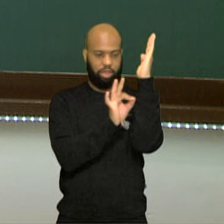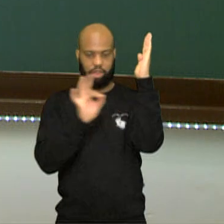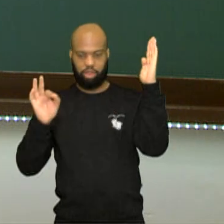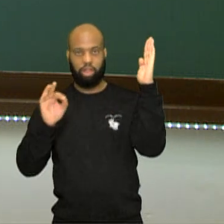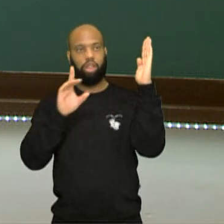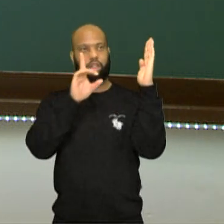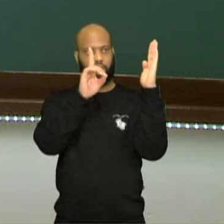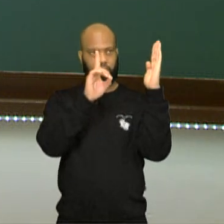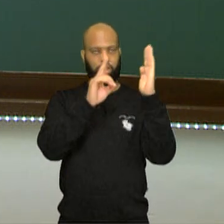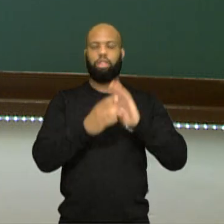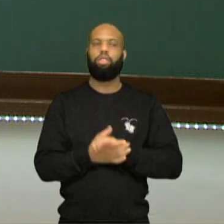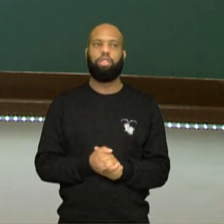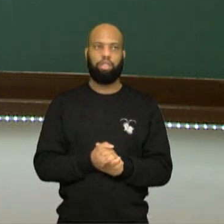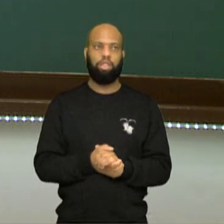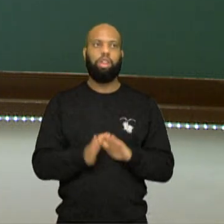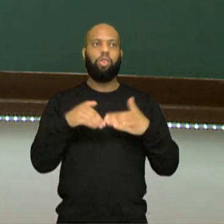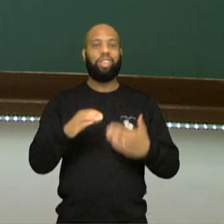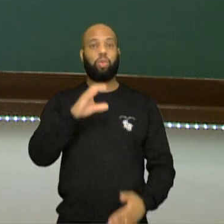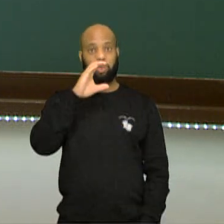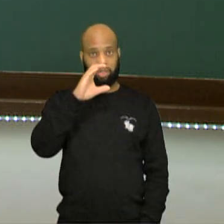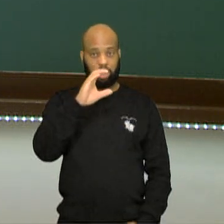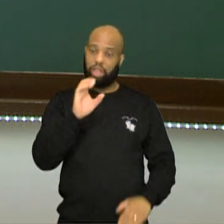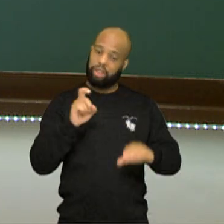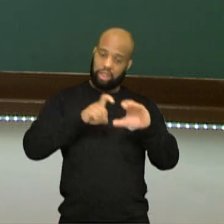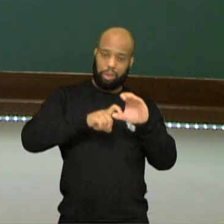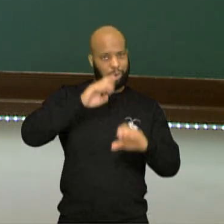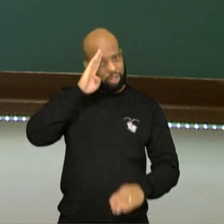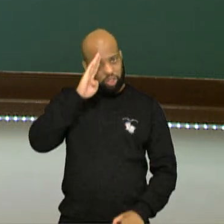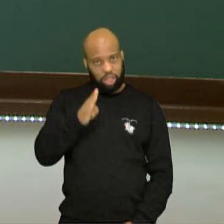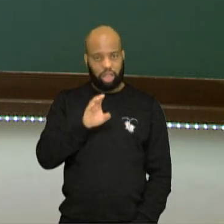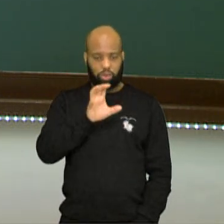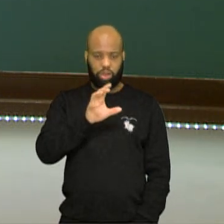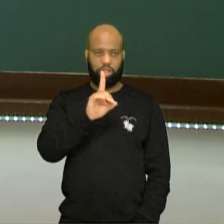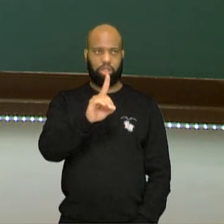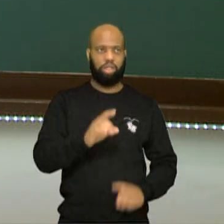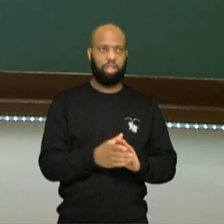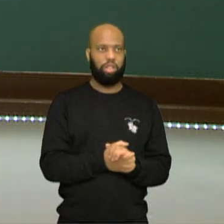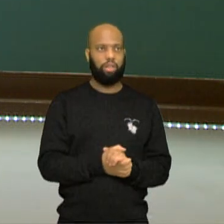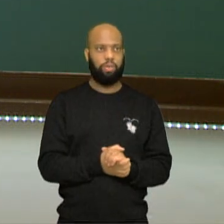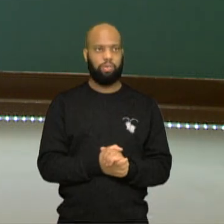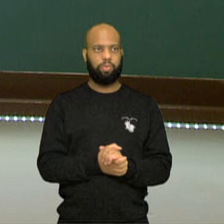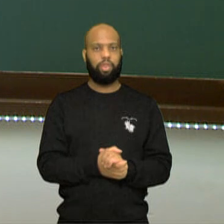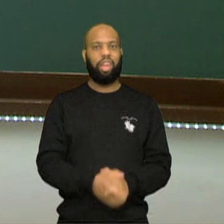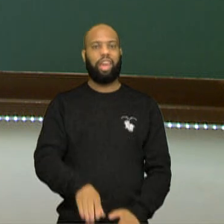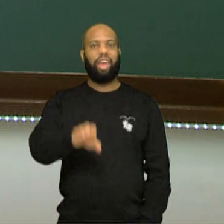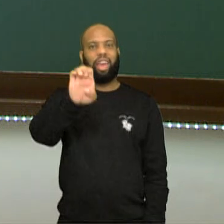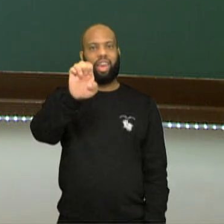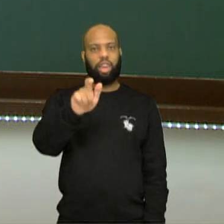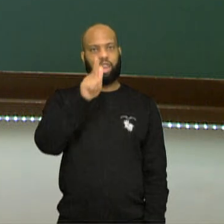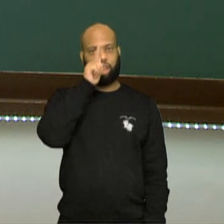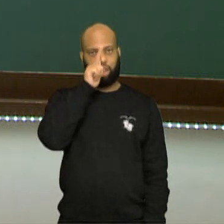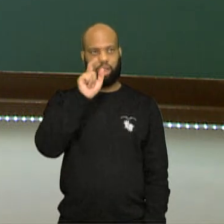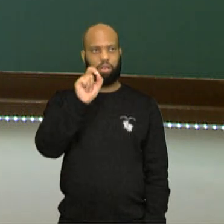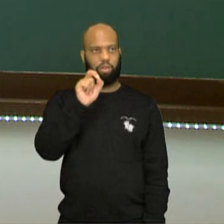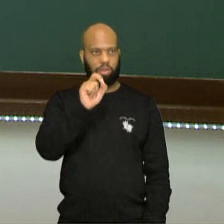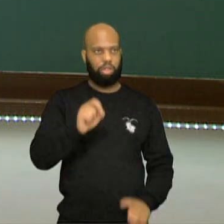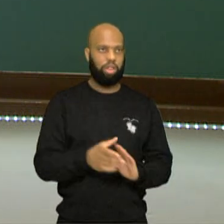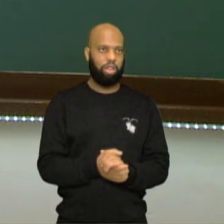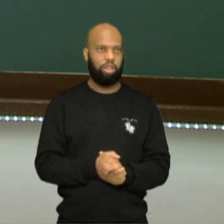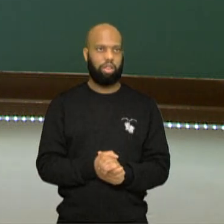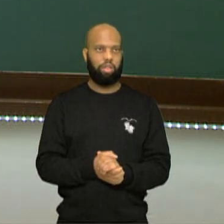dessa distância entre as placas, né? Epsilon essa letra grega aqui, epsilon,